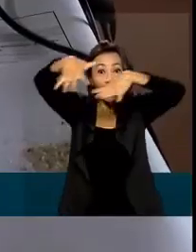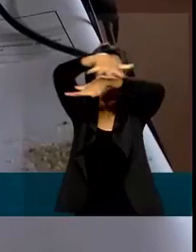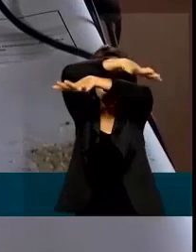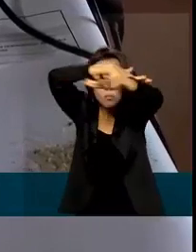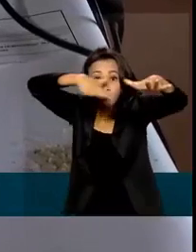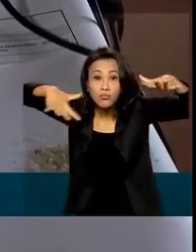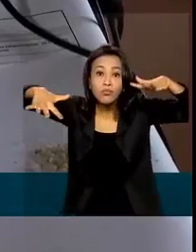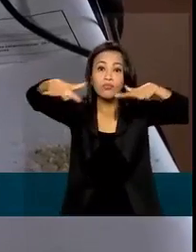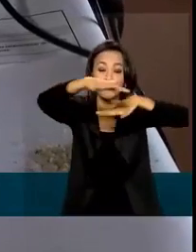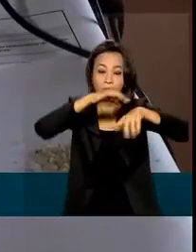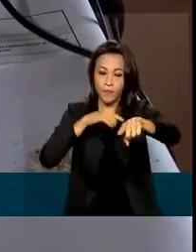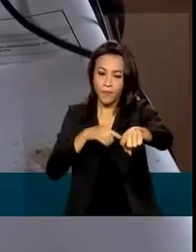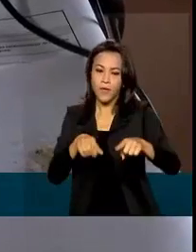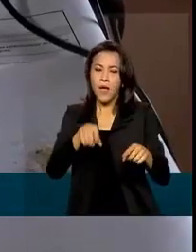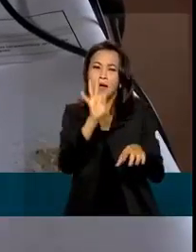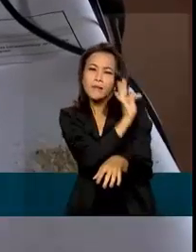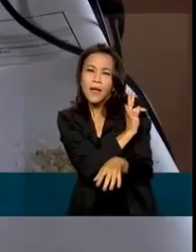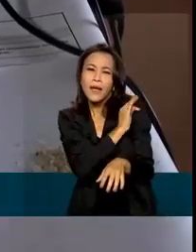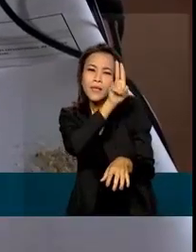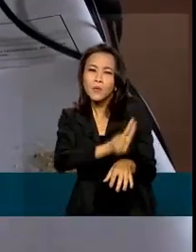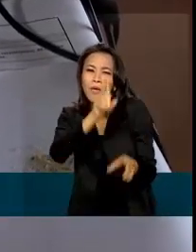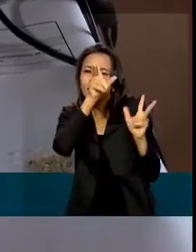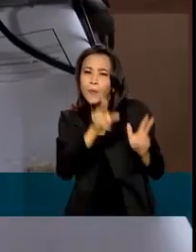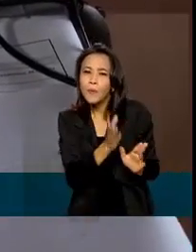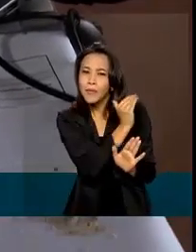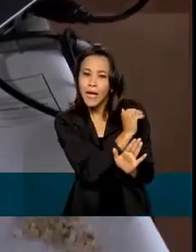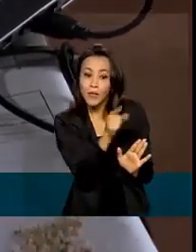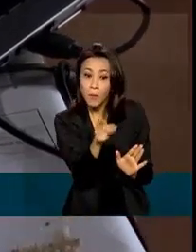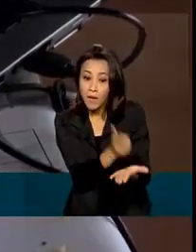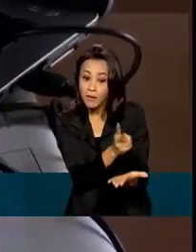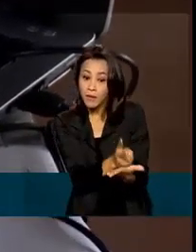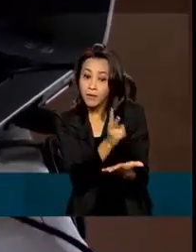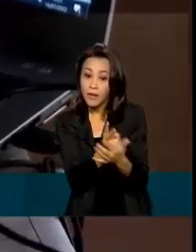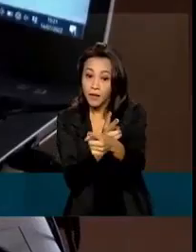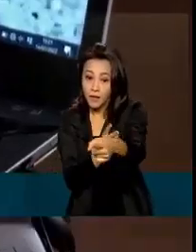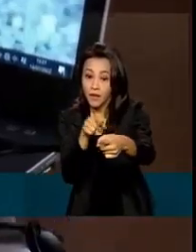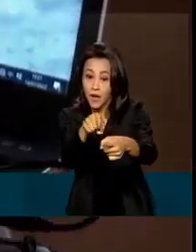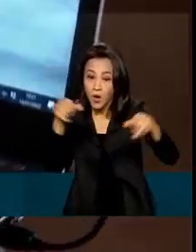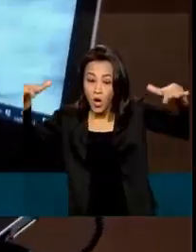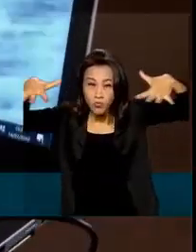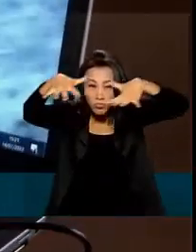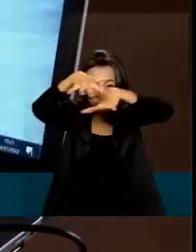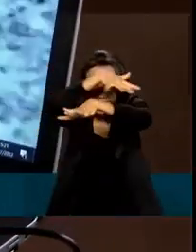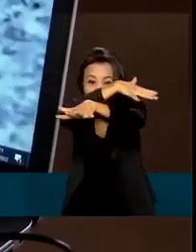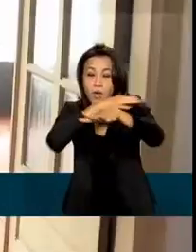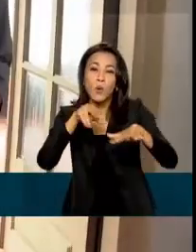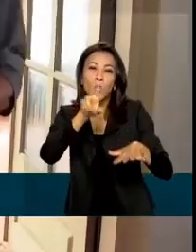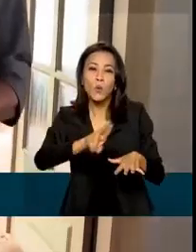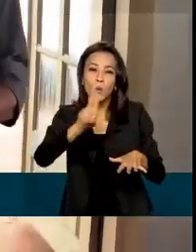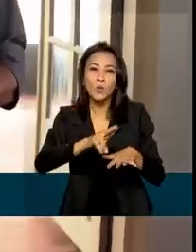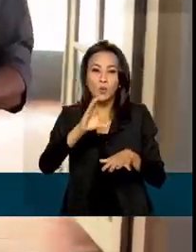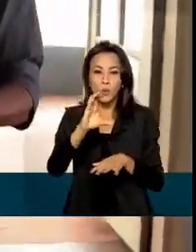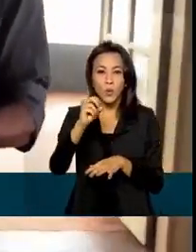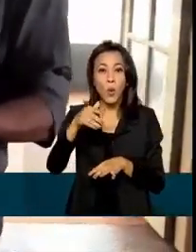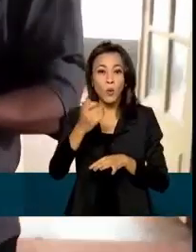as técnicas usadas no passado impressionam em São preservadas agora a forte neblina descarta o o o crédito